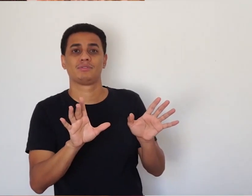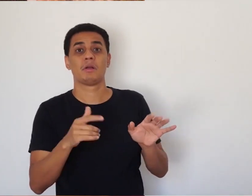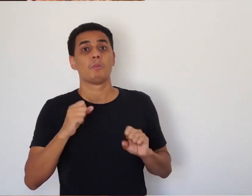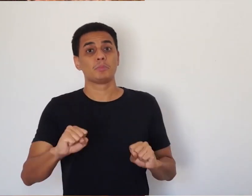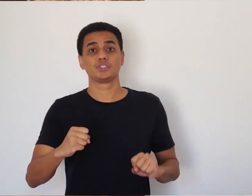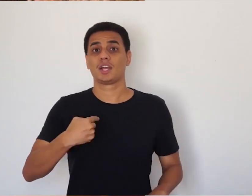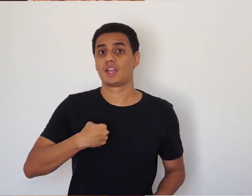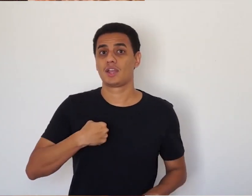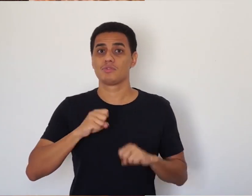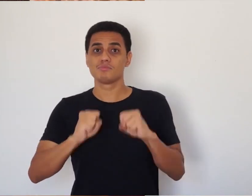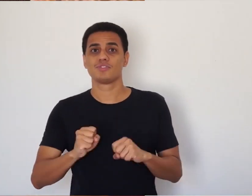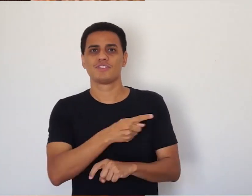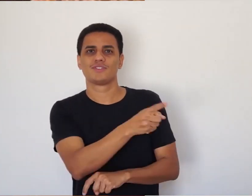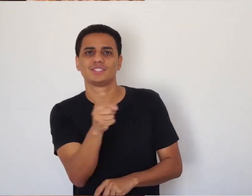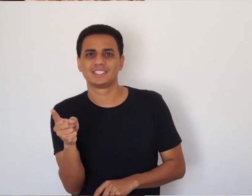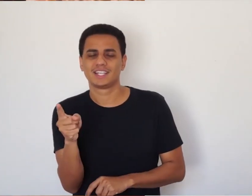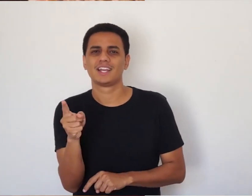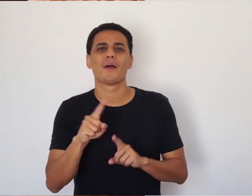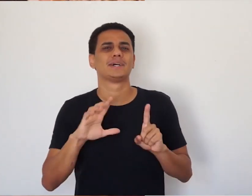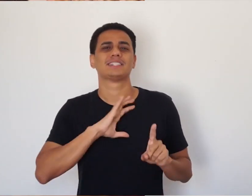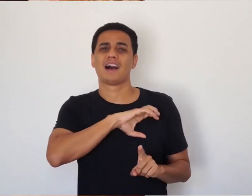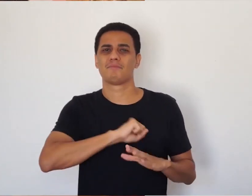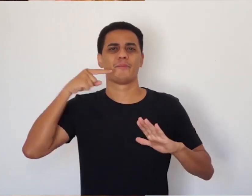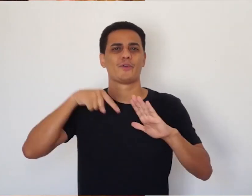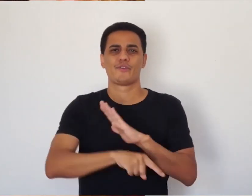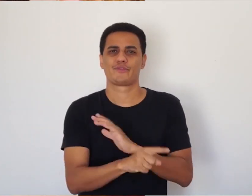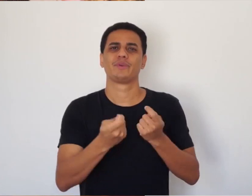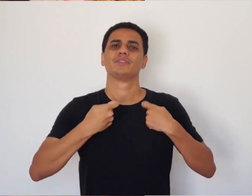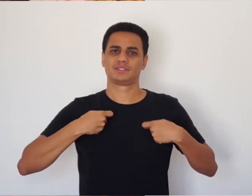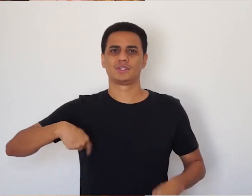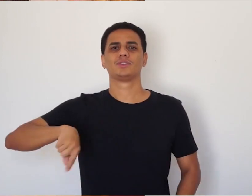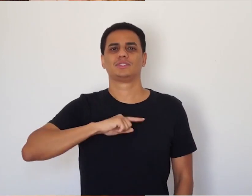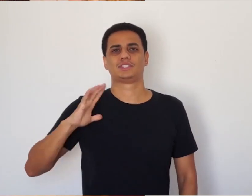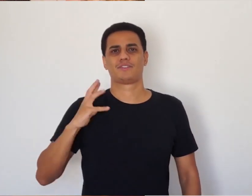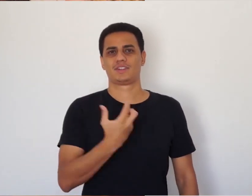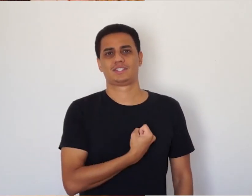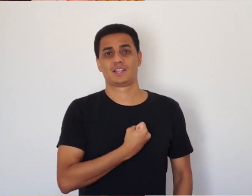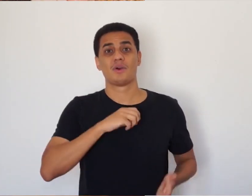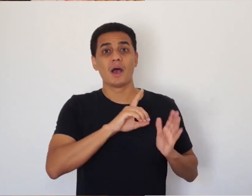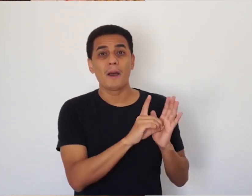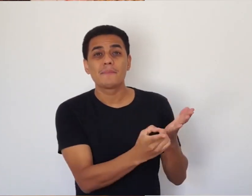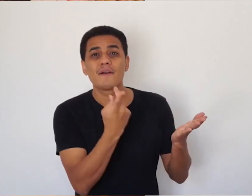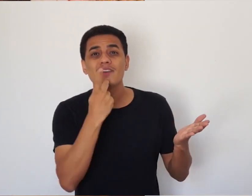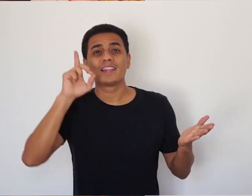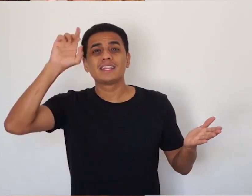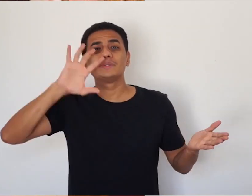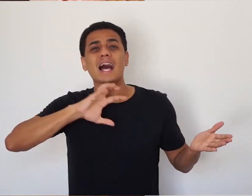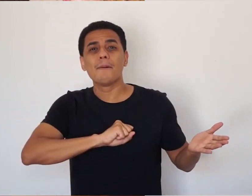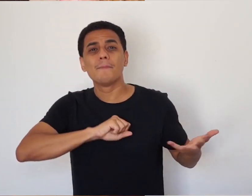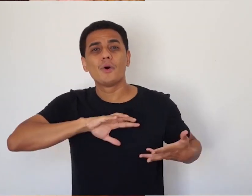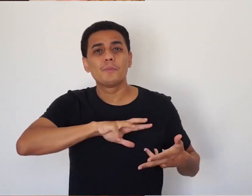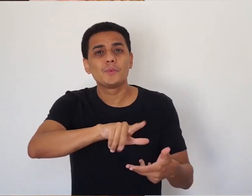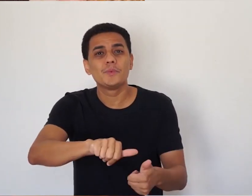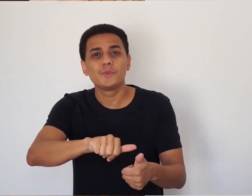isso. Era você, era eu. O que movia era o grande amor dele por nós. A Bíblia diz que Deus amou